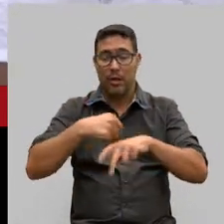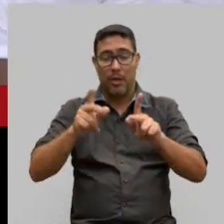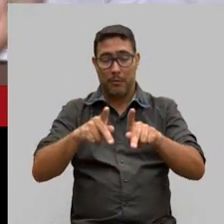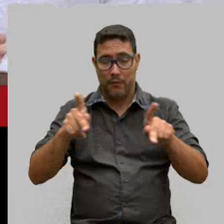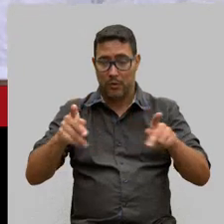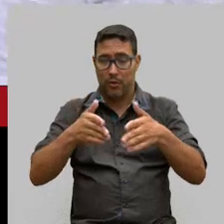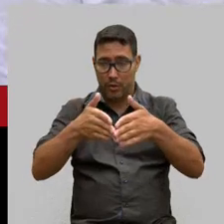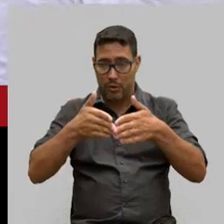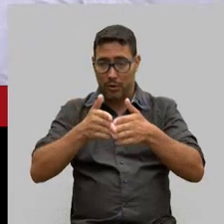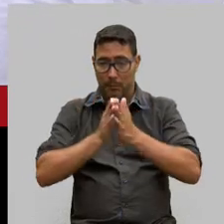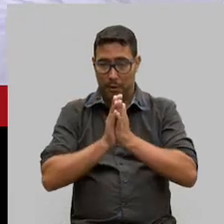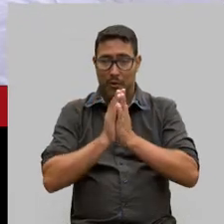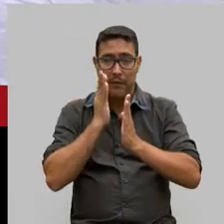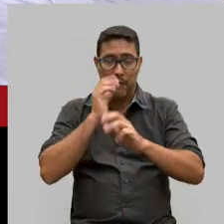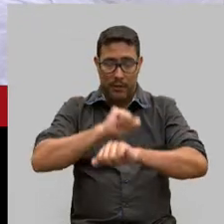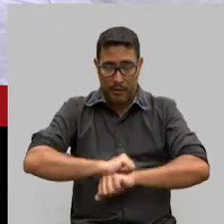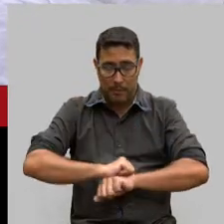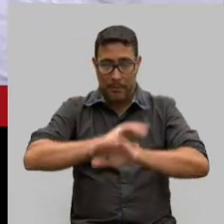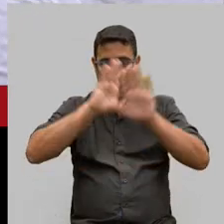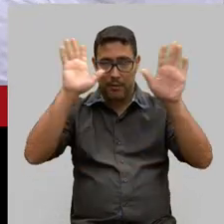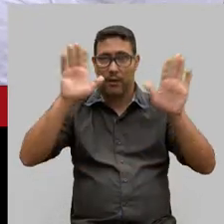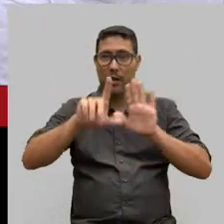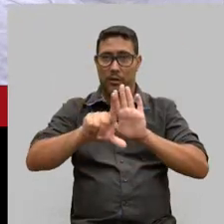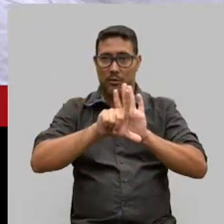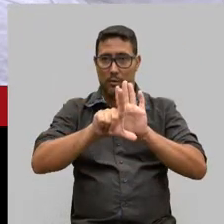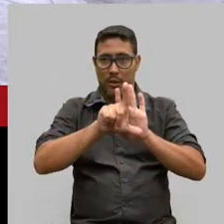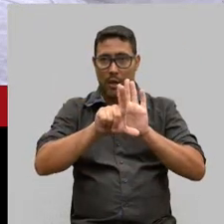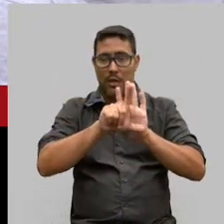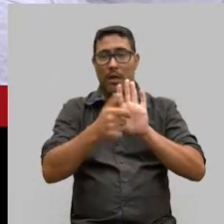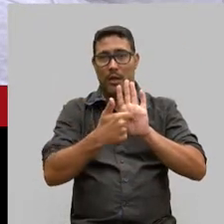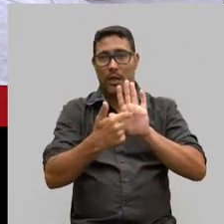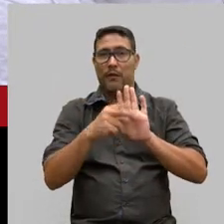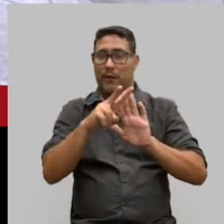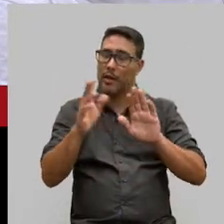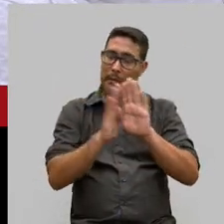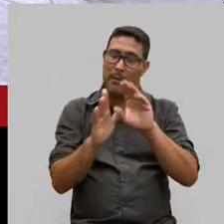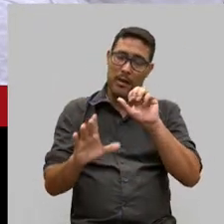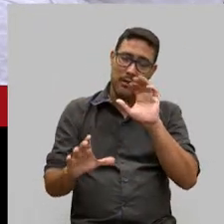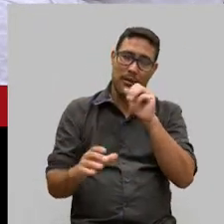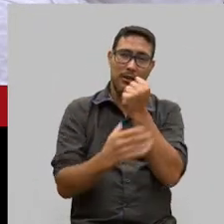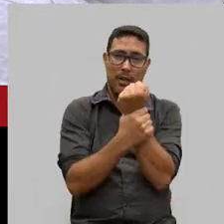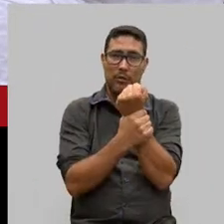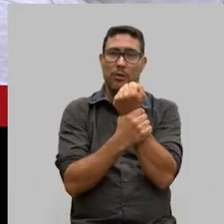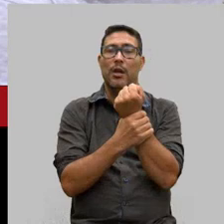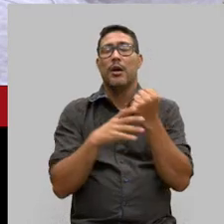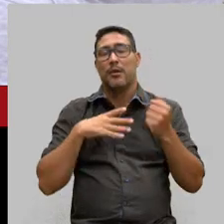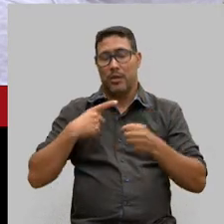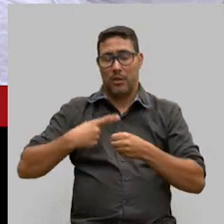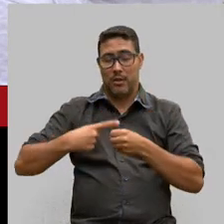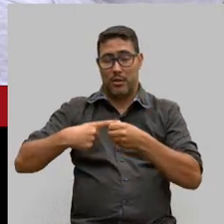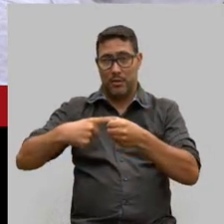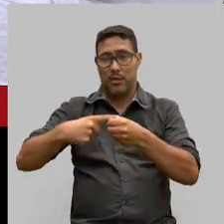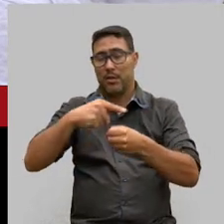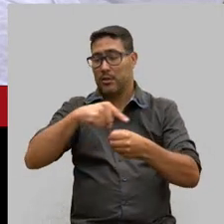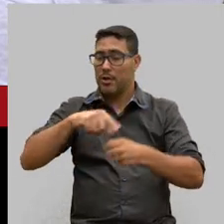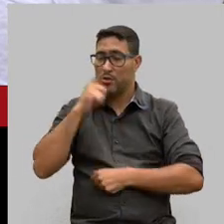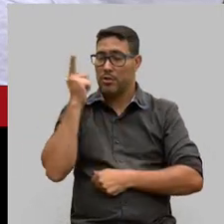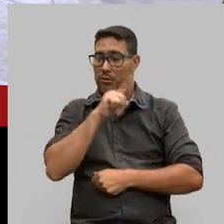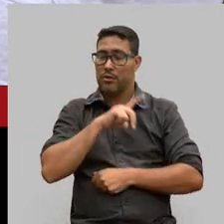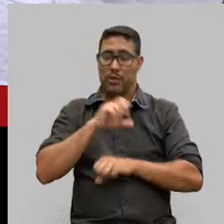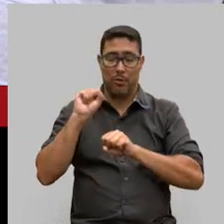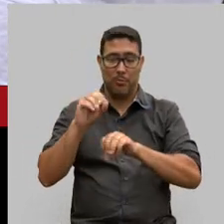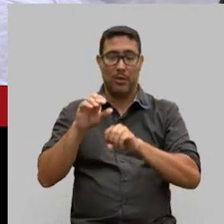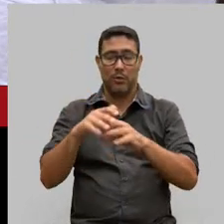mais fique mais claro na lei porque vai dar mais segurança aos nossos municípios de trazer uma educação